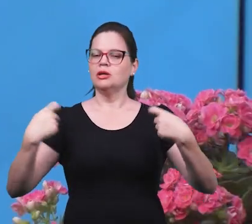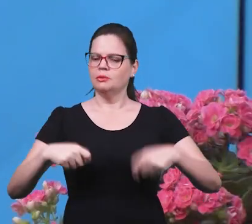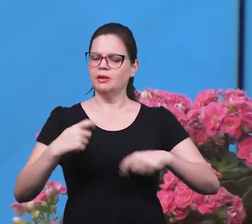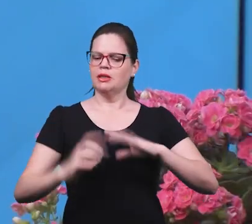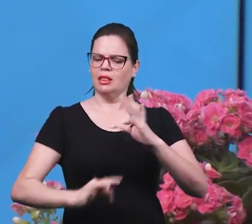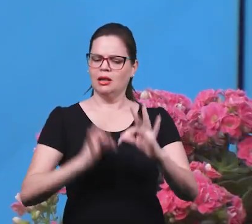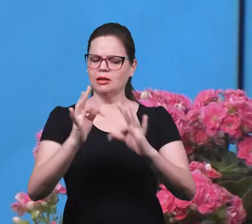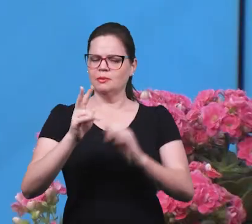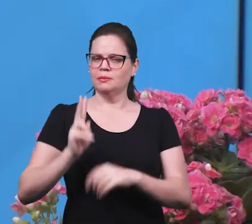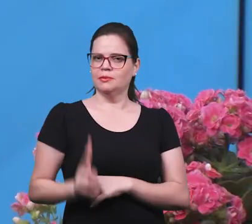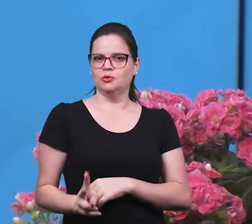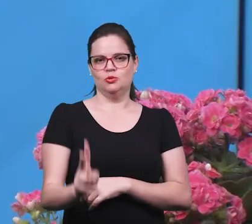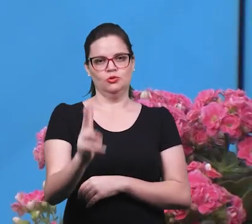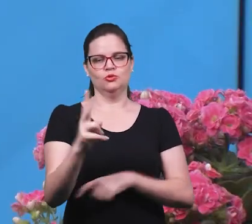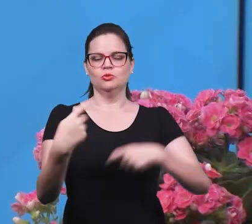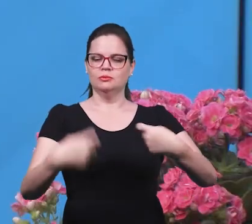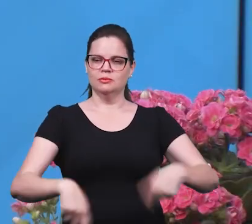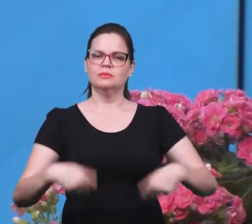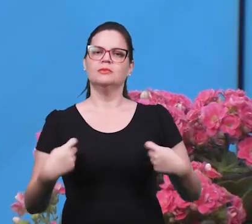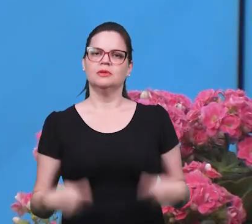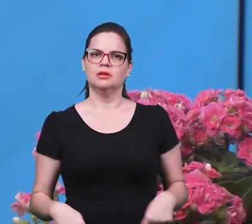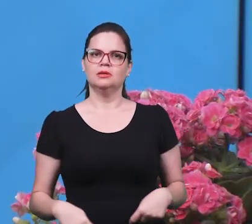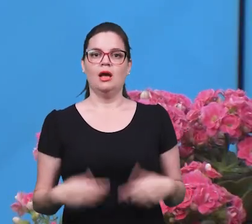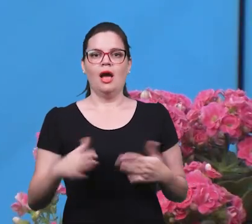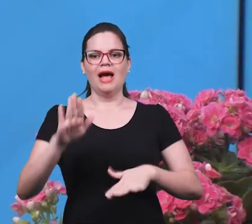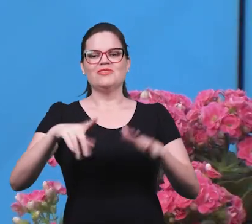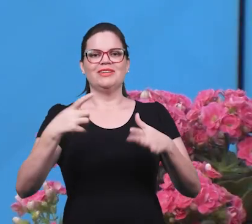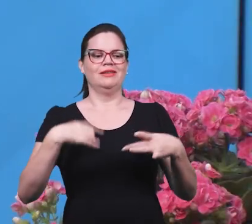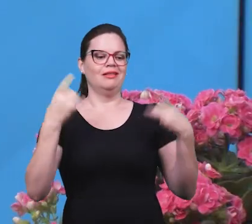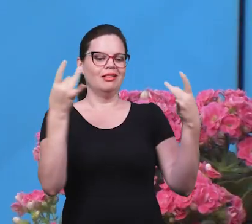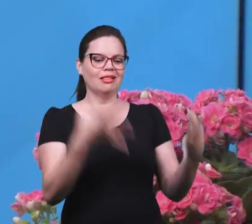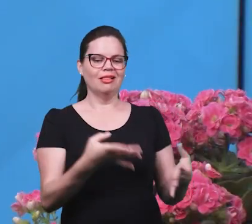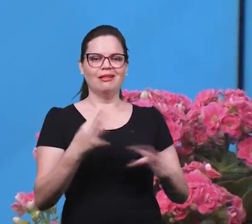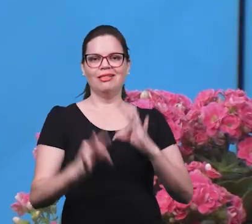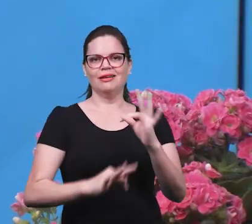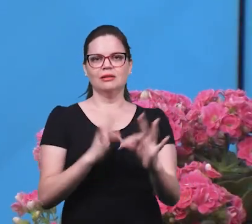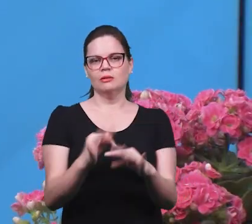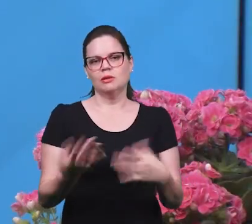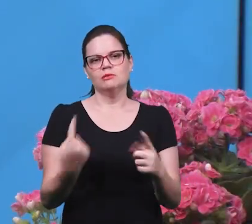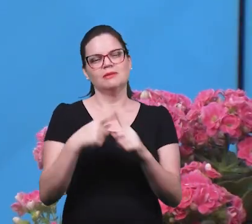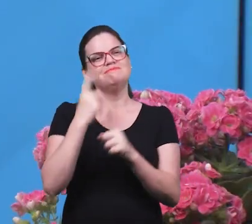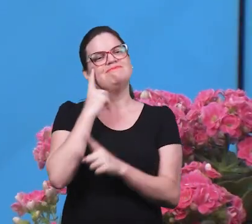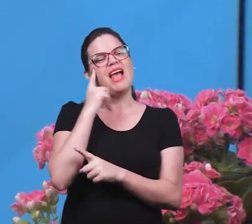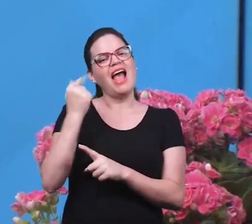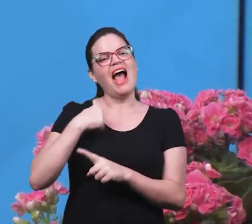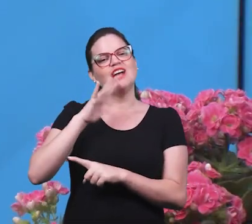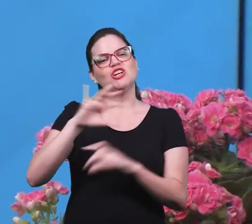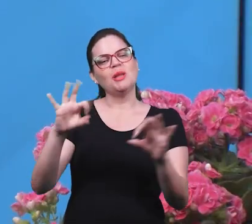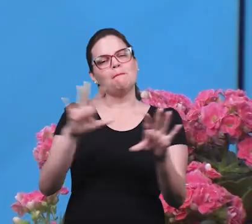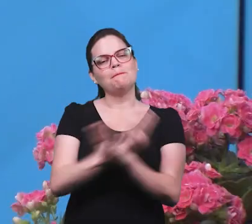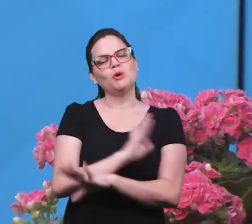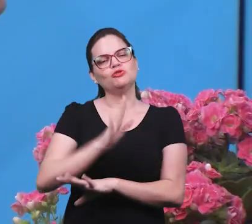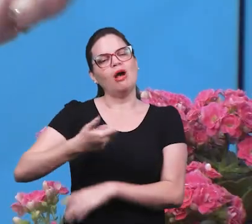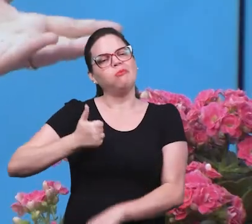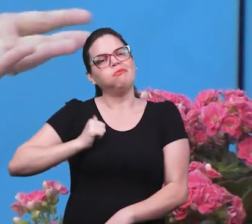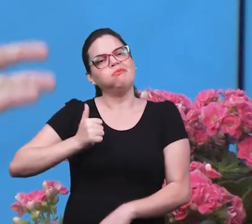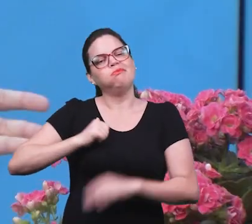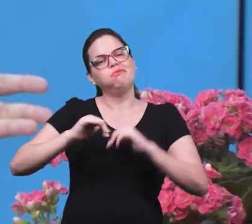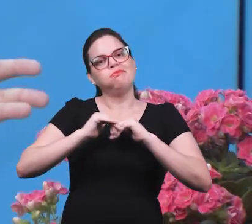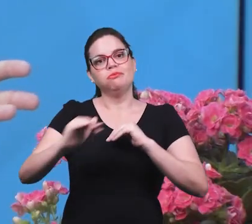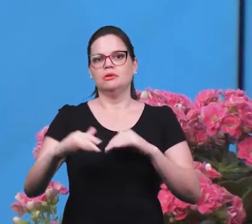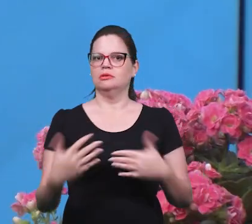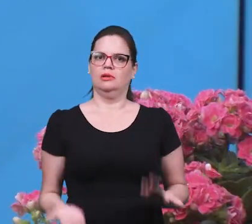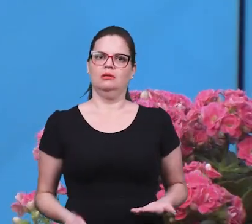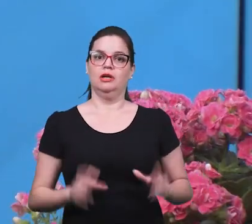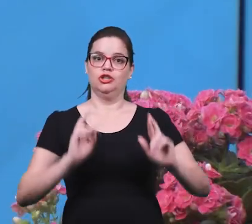continuamente. Às vezes o paciente tem o controle e ele abandona o tratamento justamente por achar que aquilo ali foi curado. É diferente de tomar um